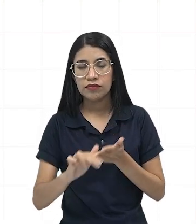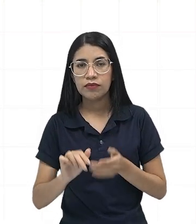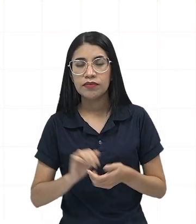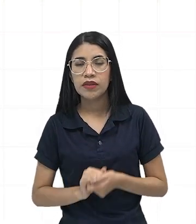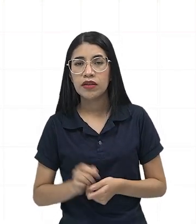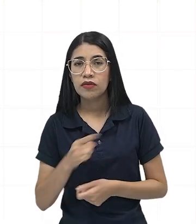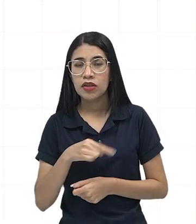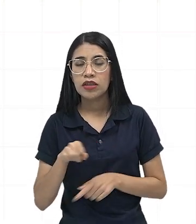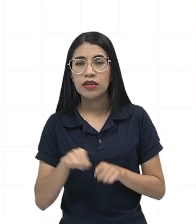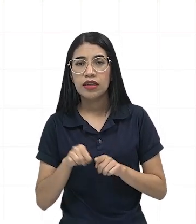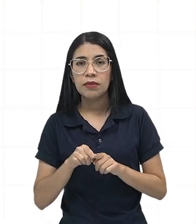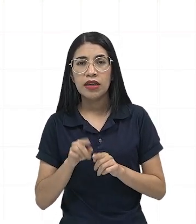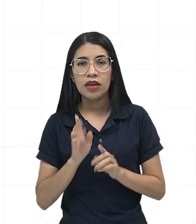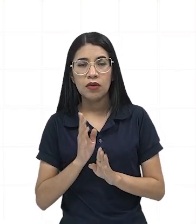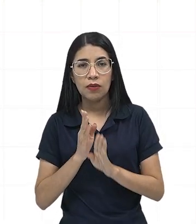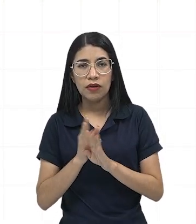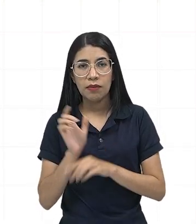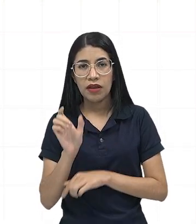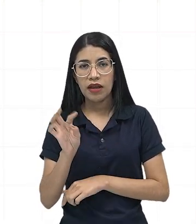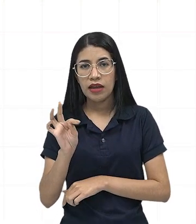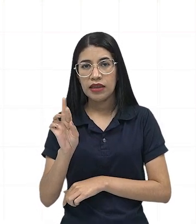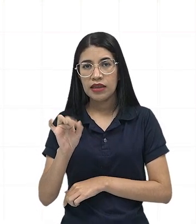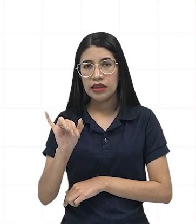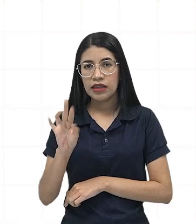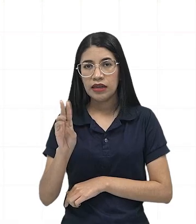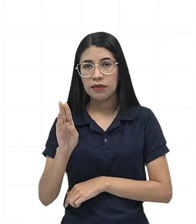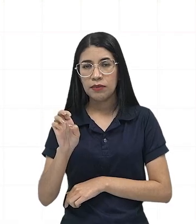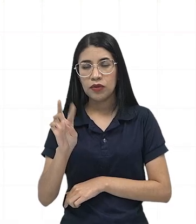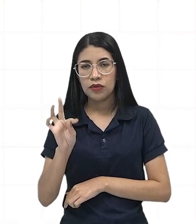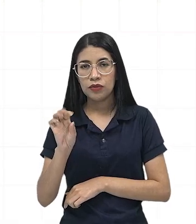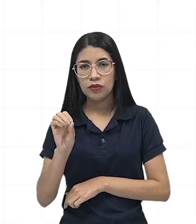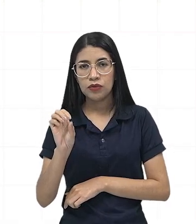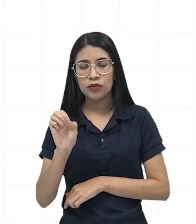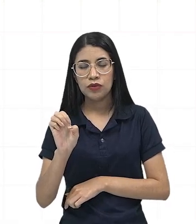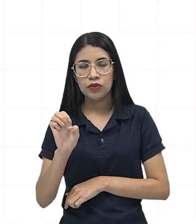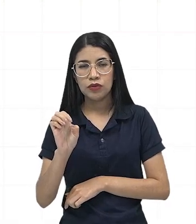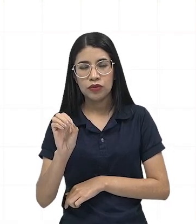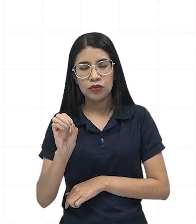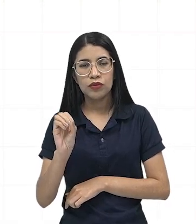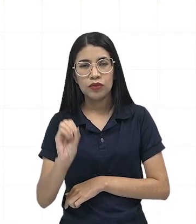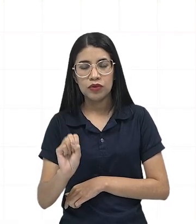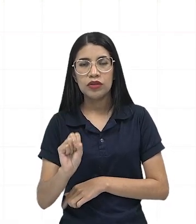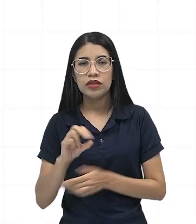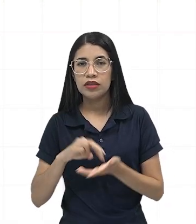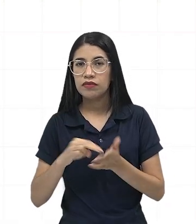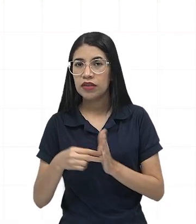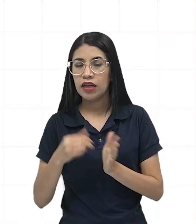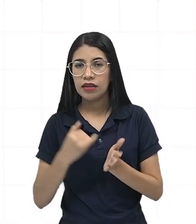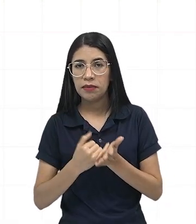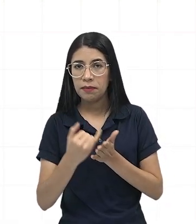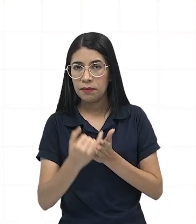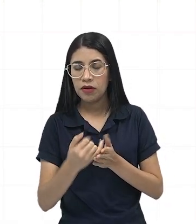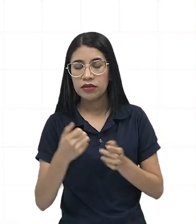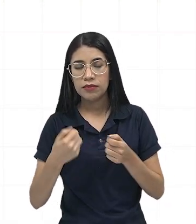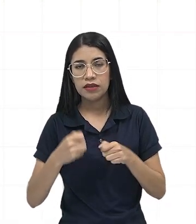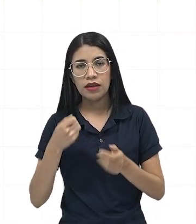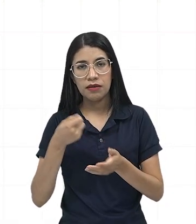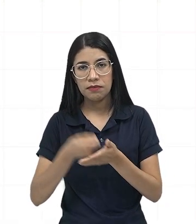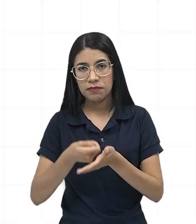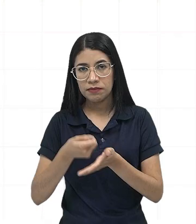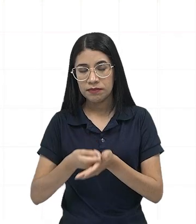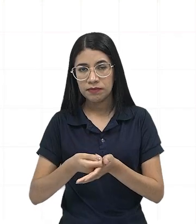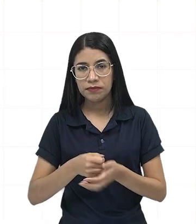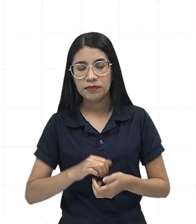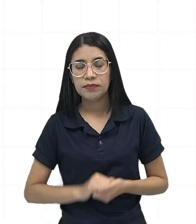se depararem com a palavra tributo, refere-se a impostos, tá, gente? Pagamento ali para essa